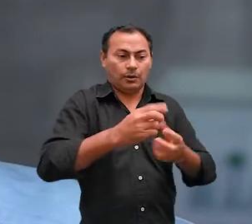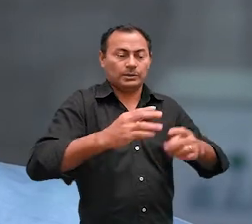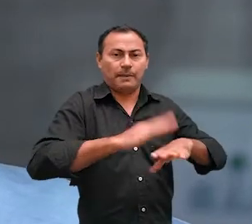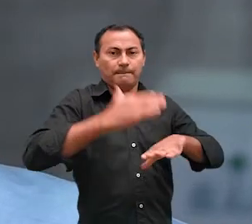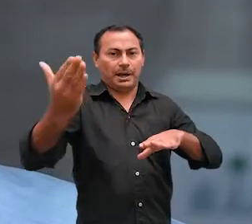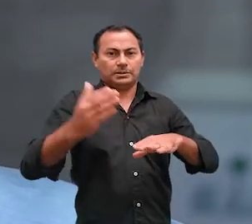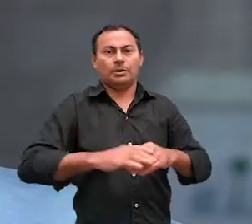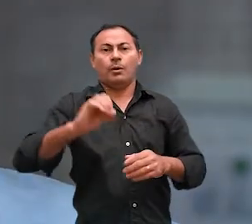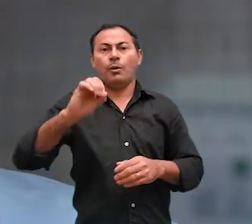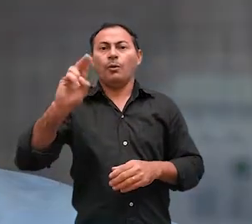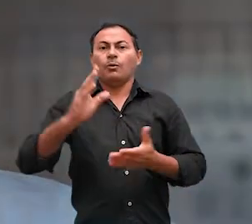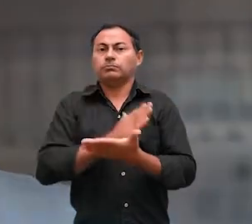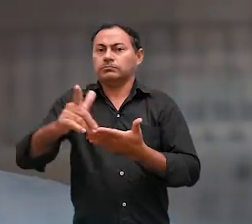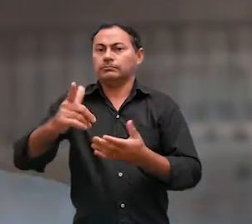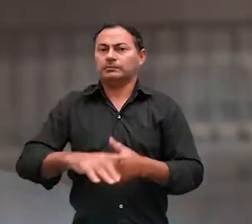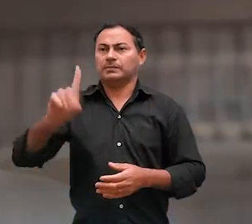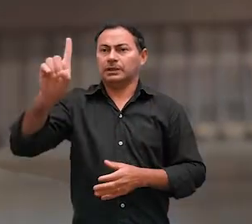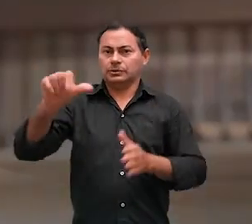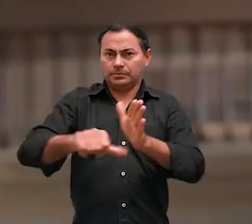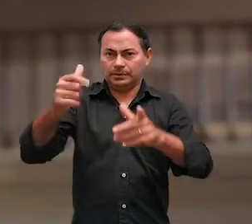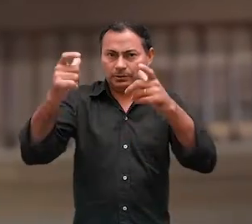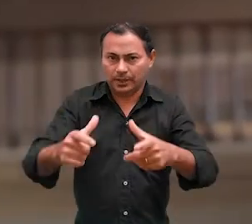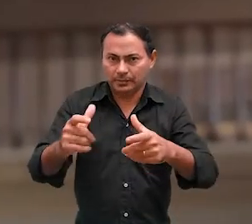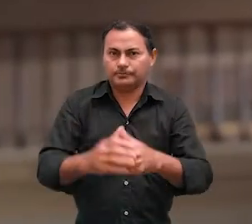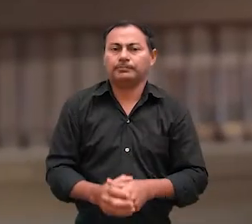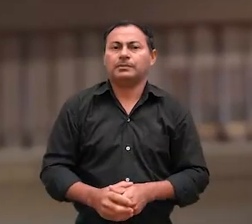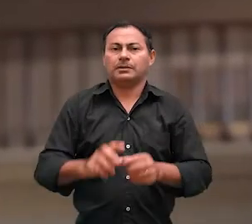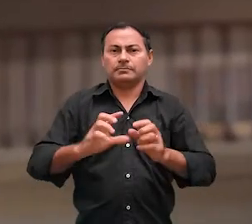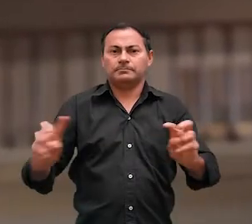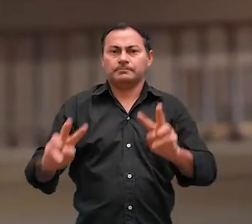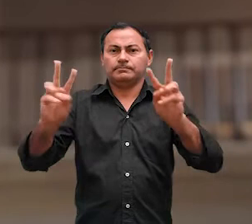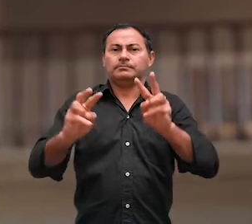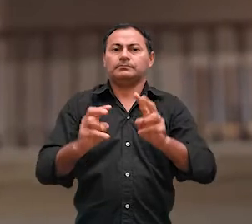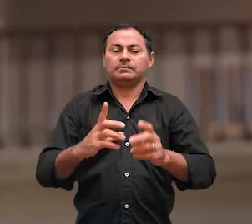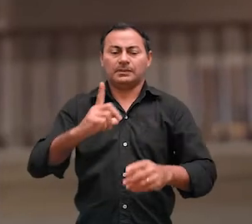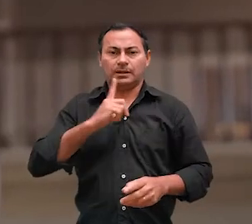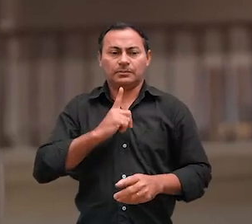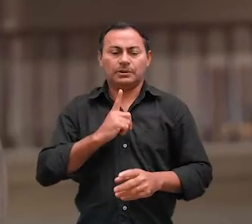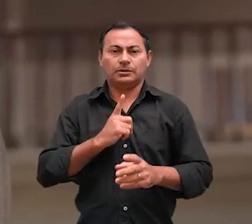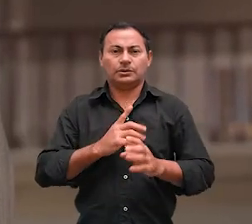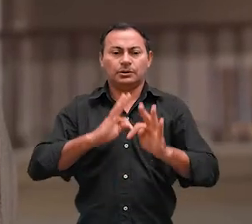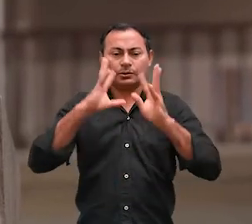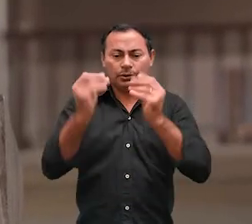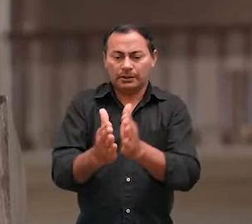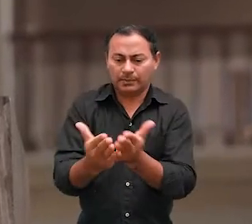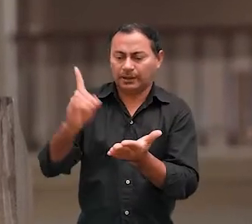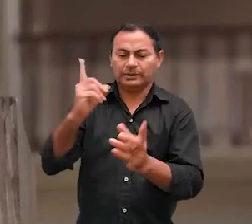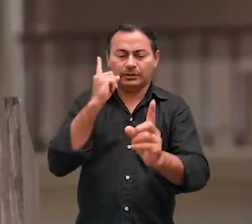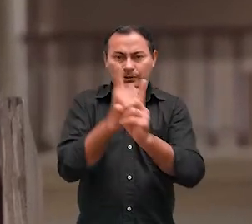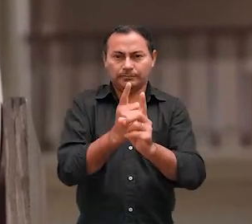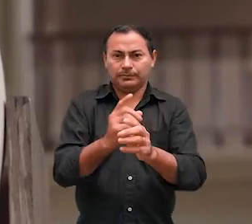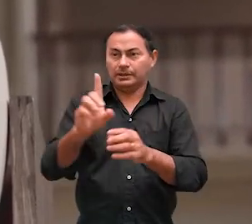alguma coisa a mais ou há mais alguém Deus em primeiro lugar Esse é o princípio que encontramos em toda a Bíblia